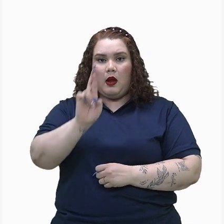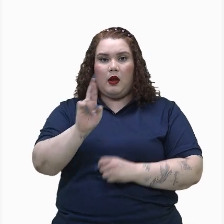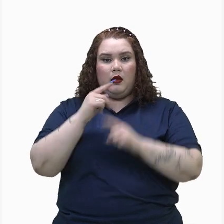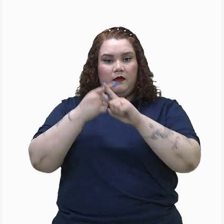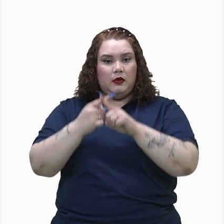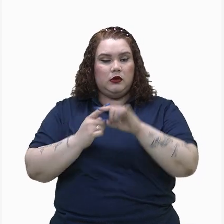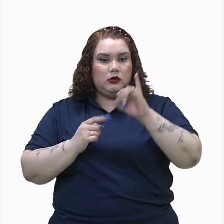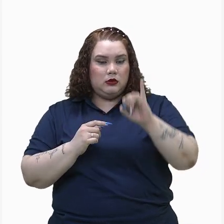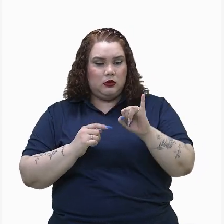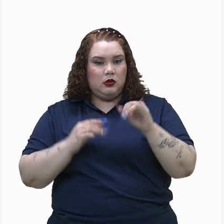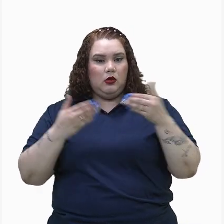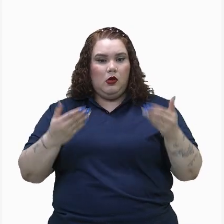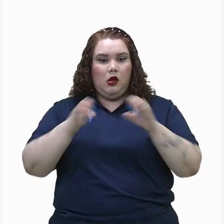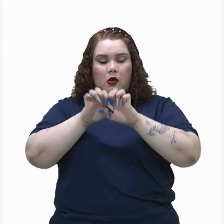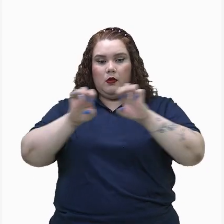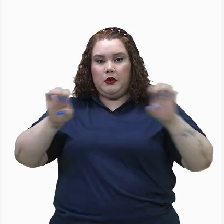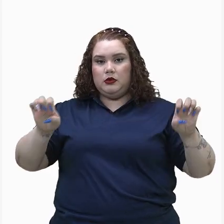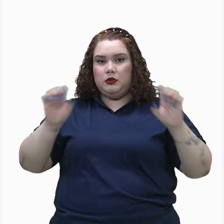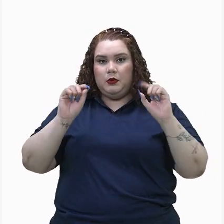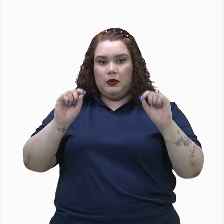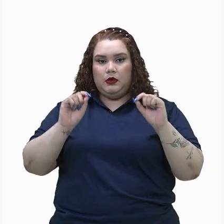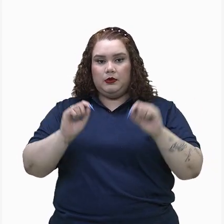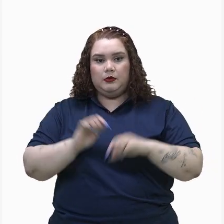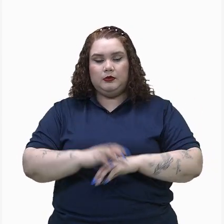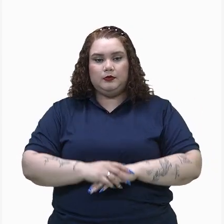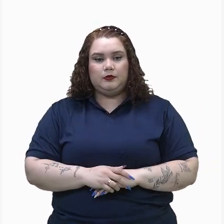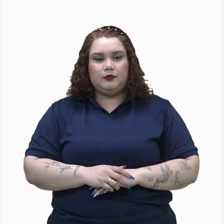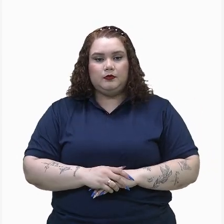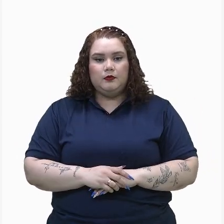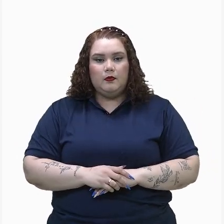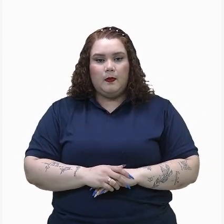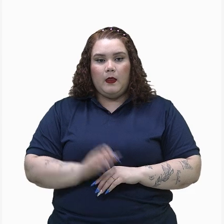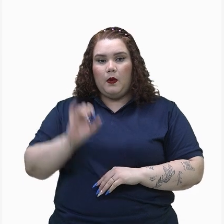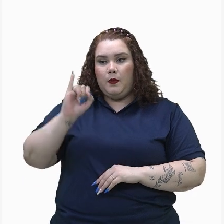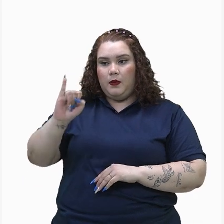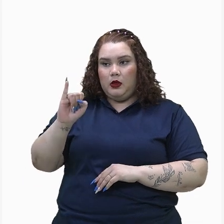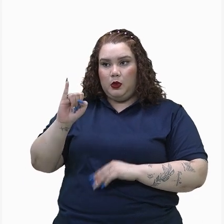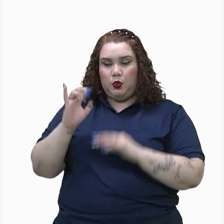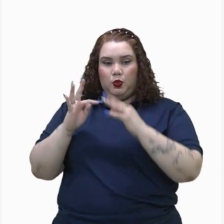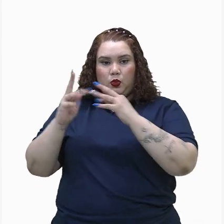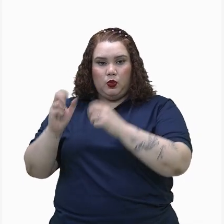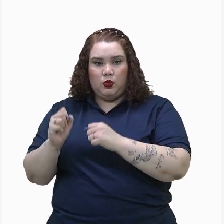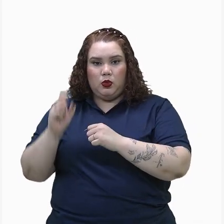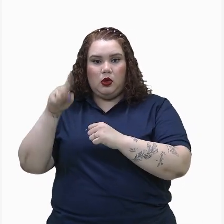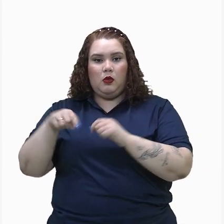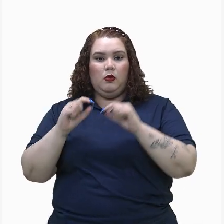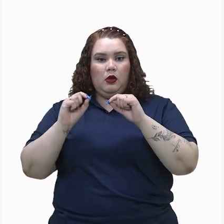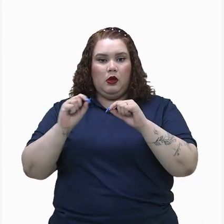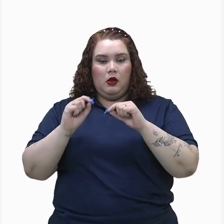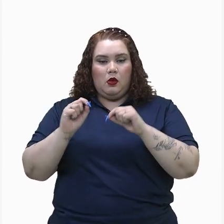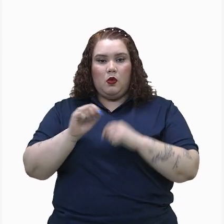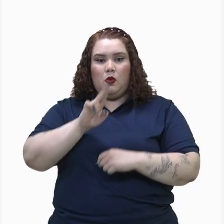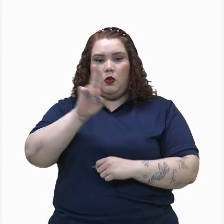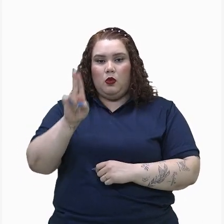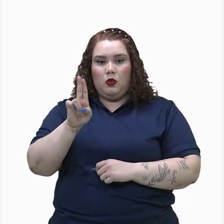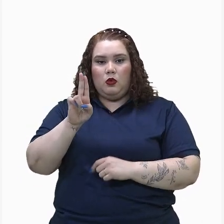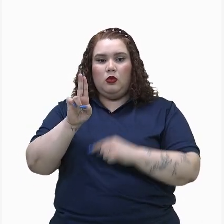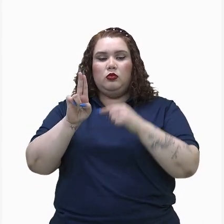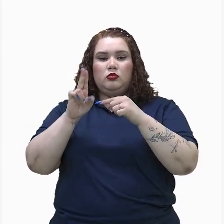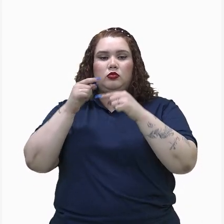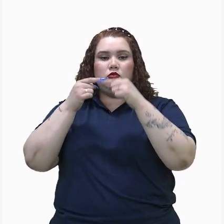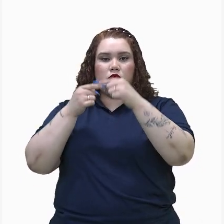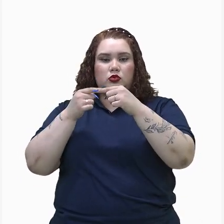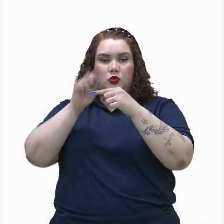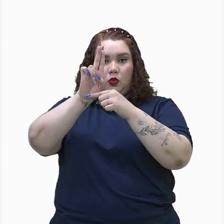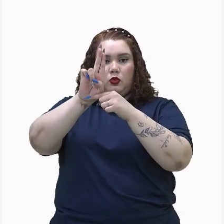tem, então, que o I total é U sobre R aqui. O I1 é o 1